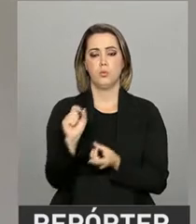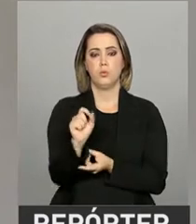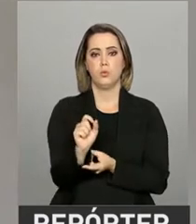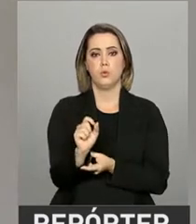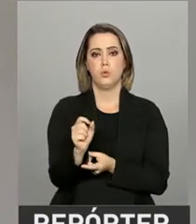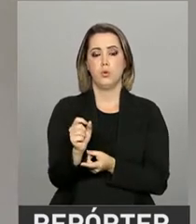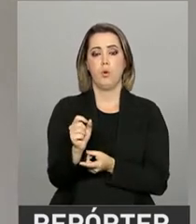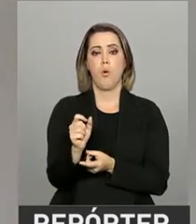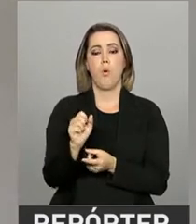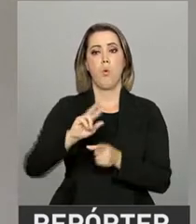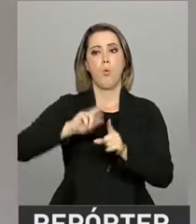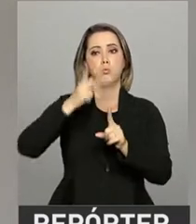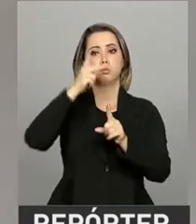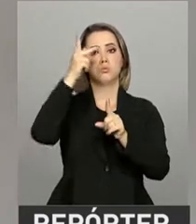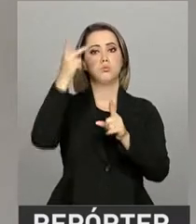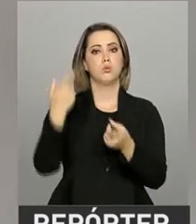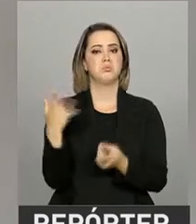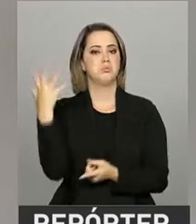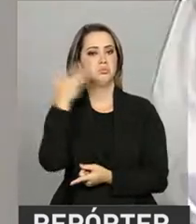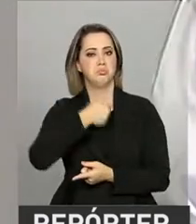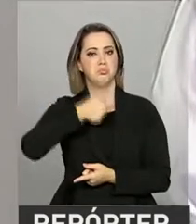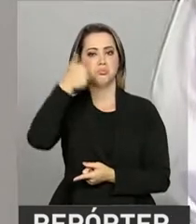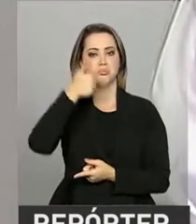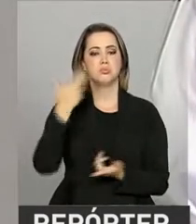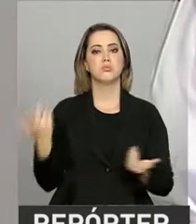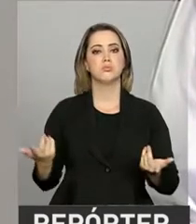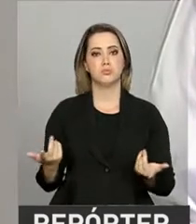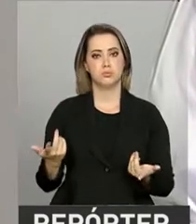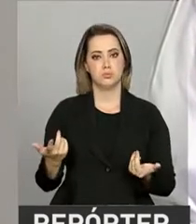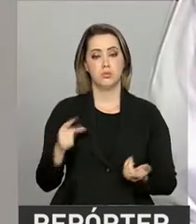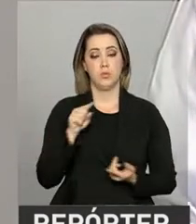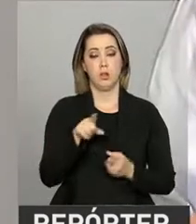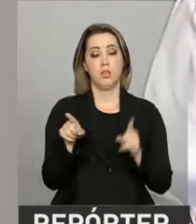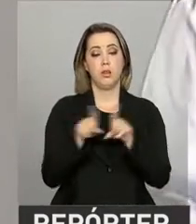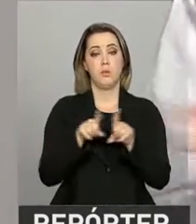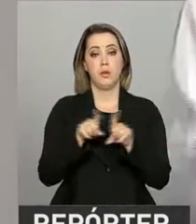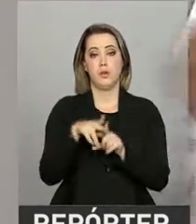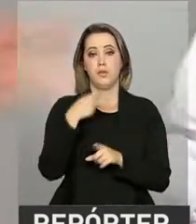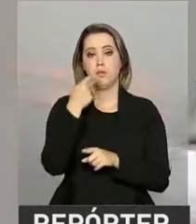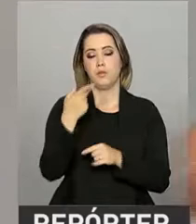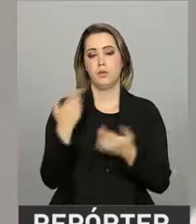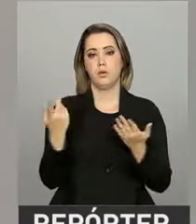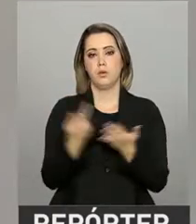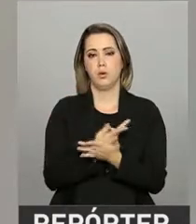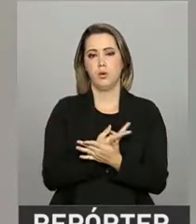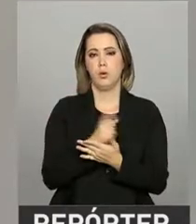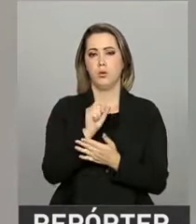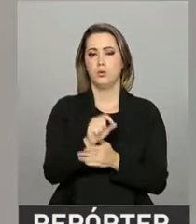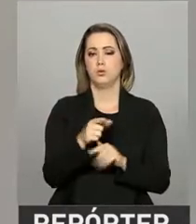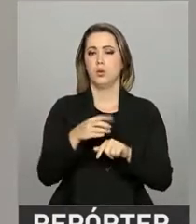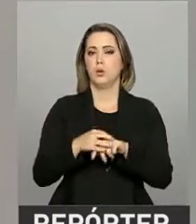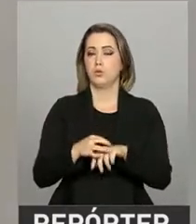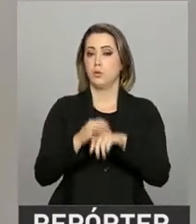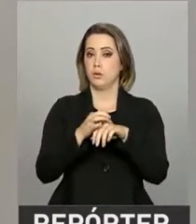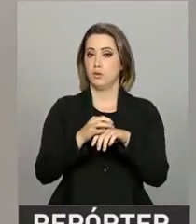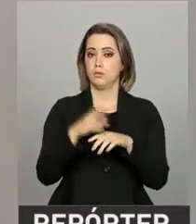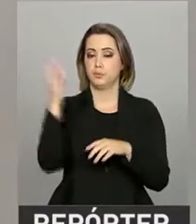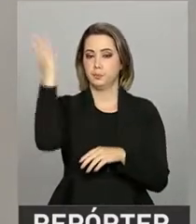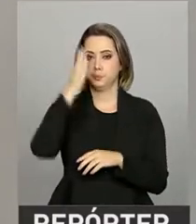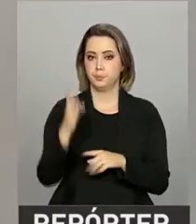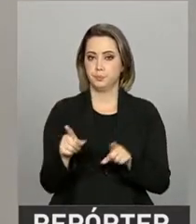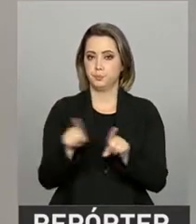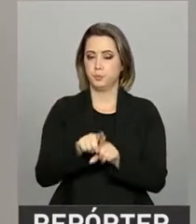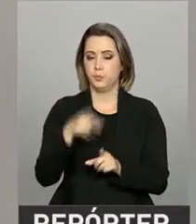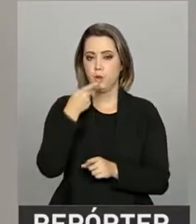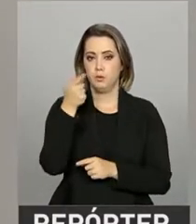com um ágil extraordinário. O presidente também falou sobre a situação envolvendo a produção de carnes do país. Michel